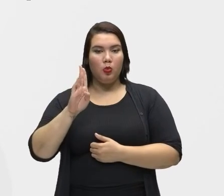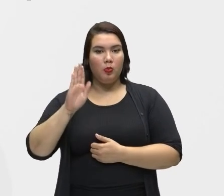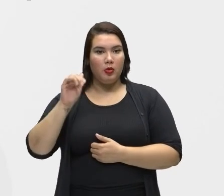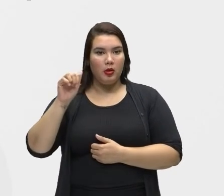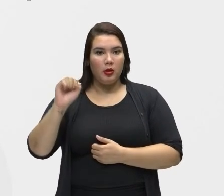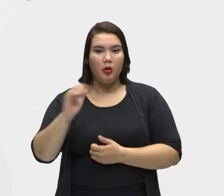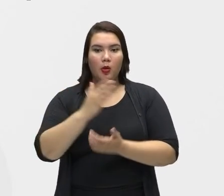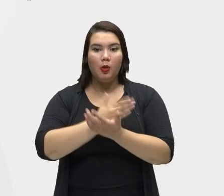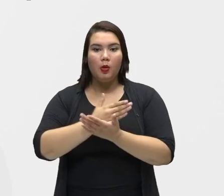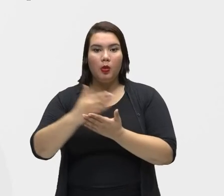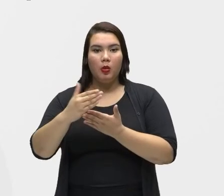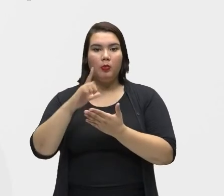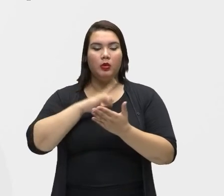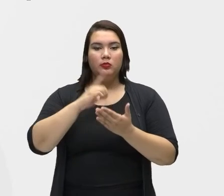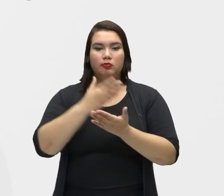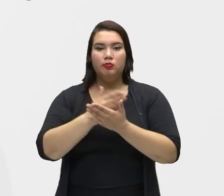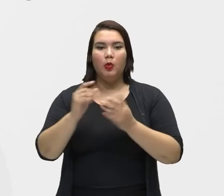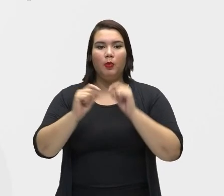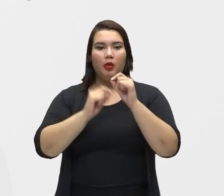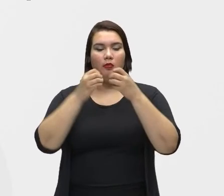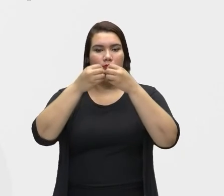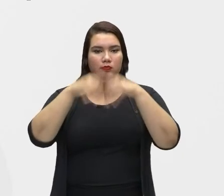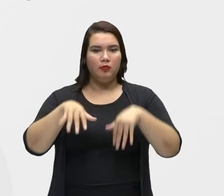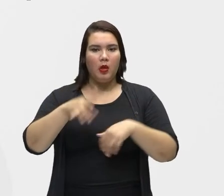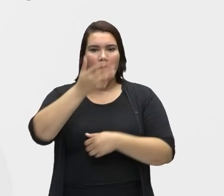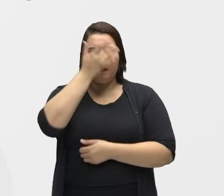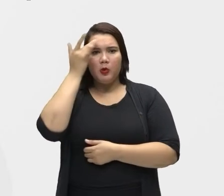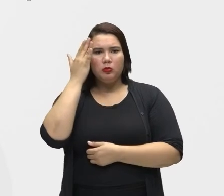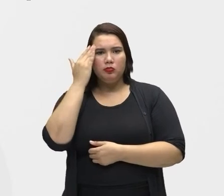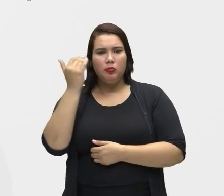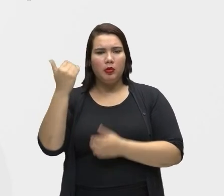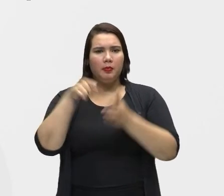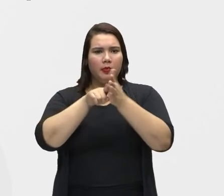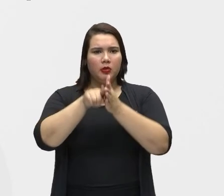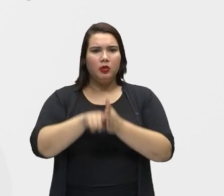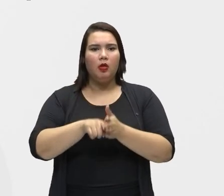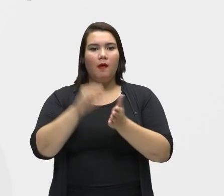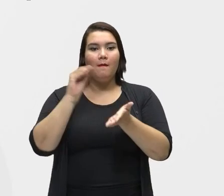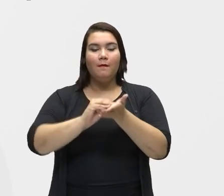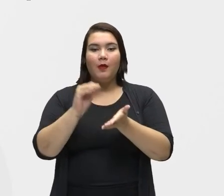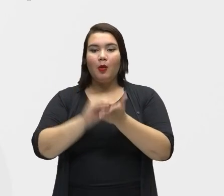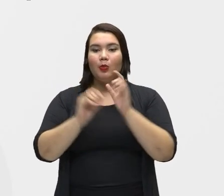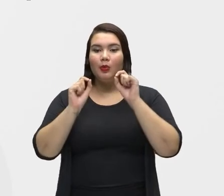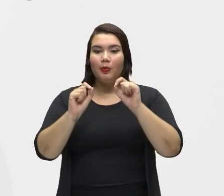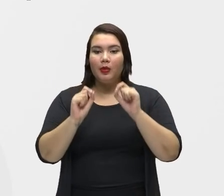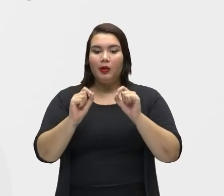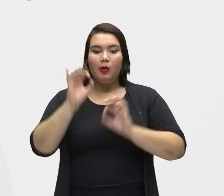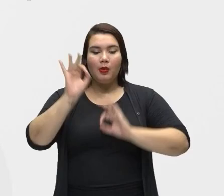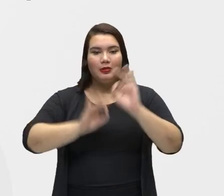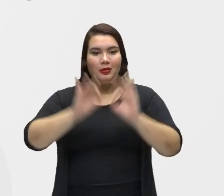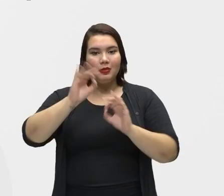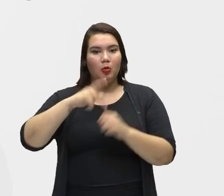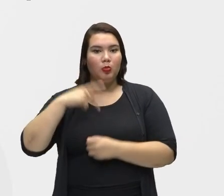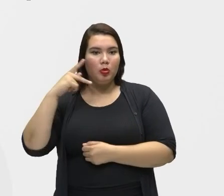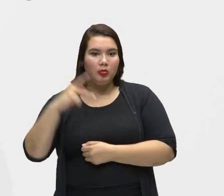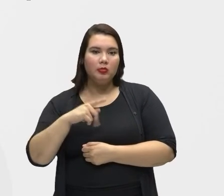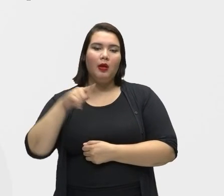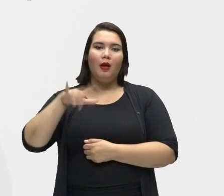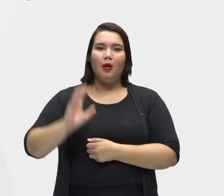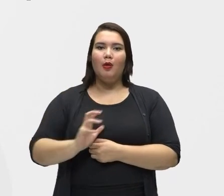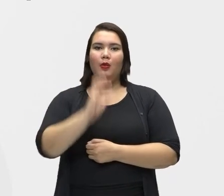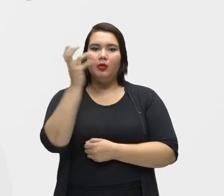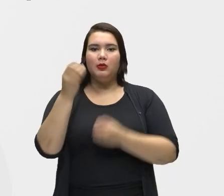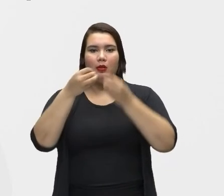a entrar em declínio. Muitos pesquisadores acreditam que a falta de unidade política foi uma das causas